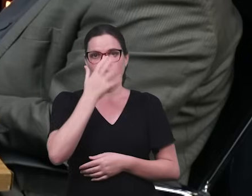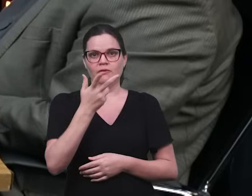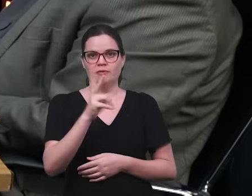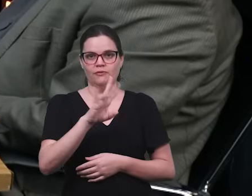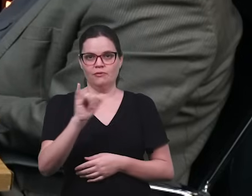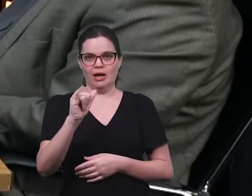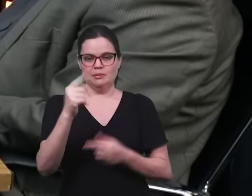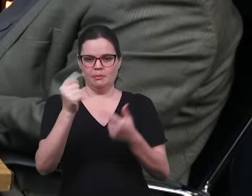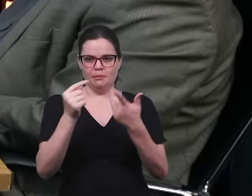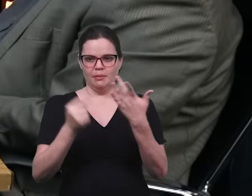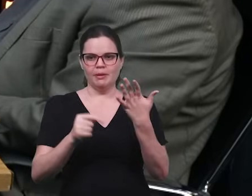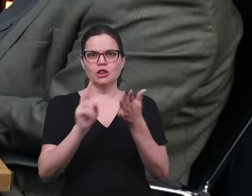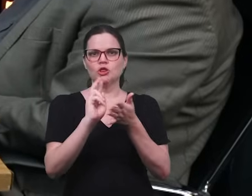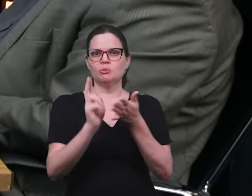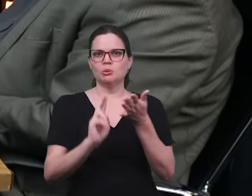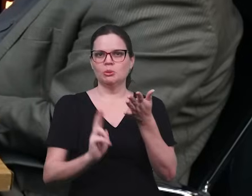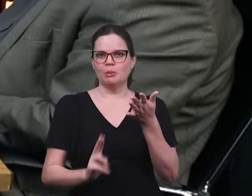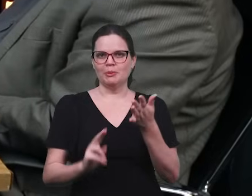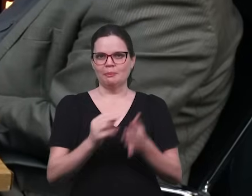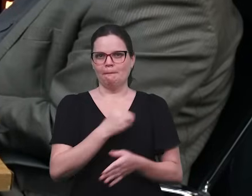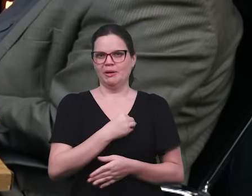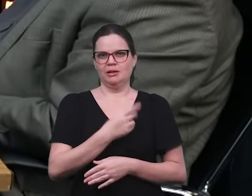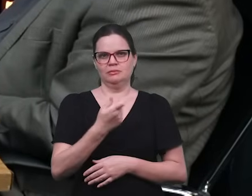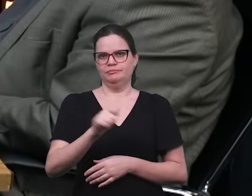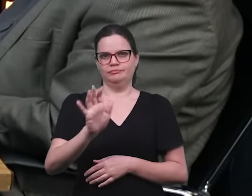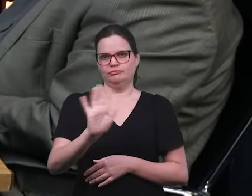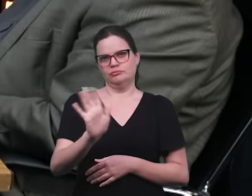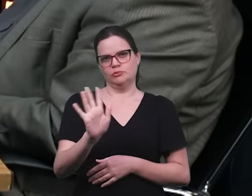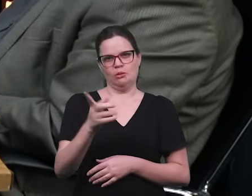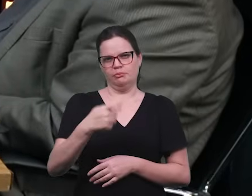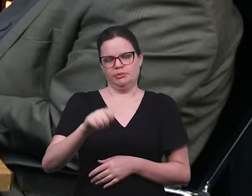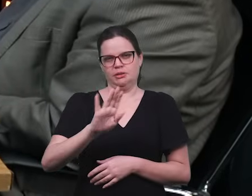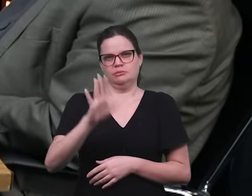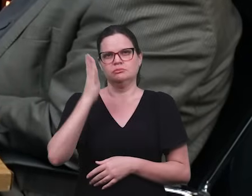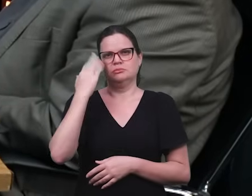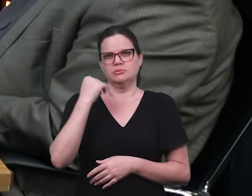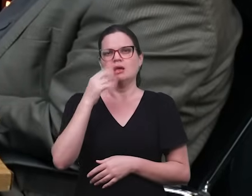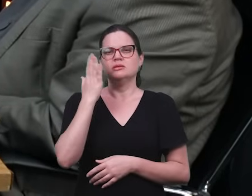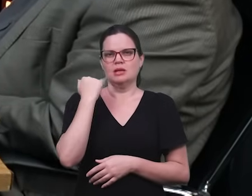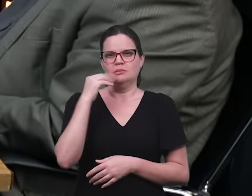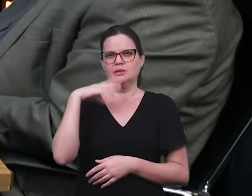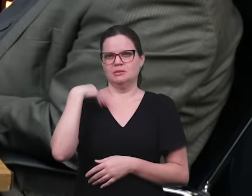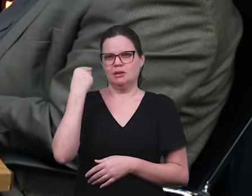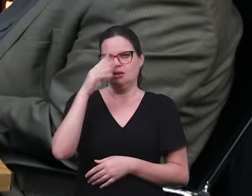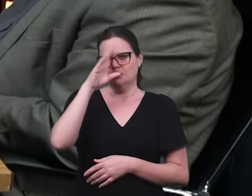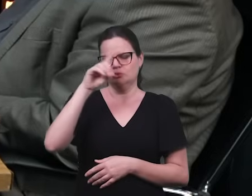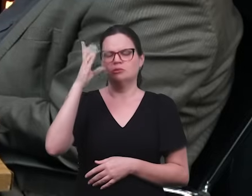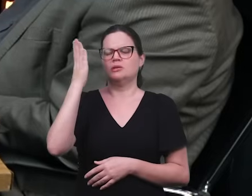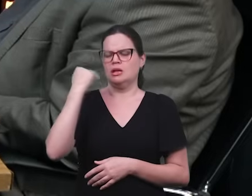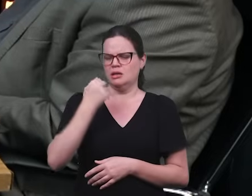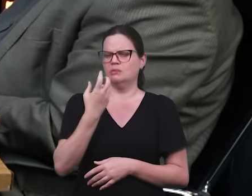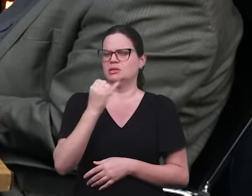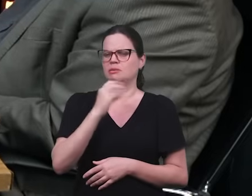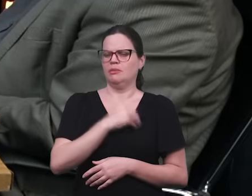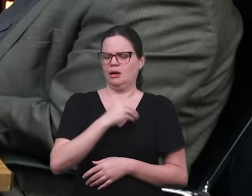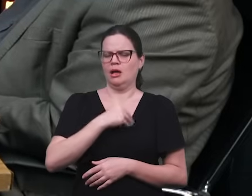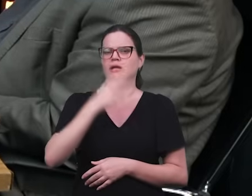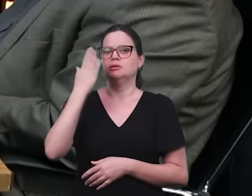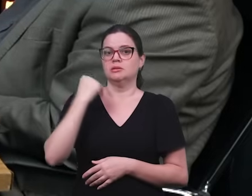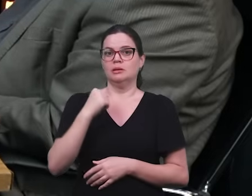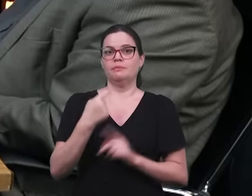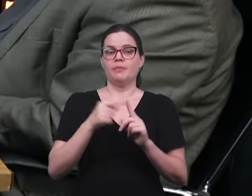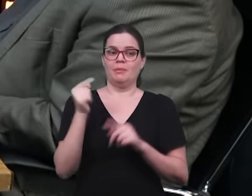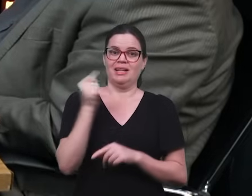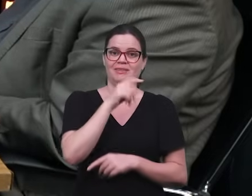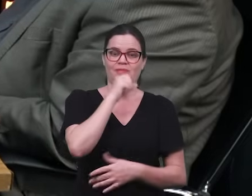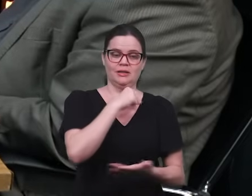nomear os pecados porque não precisa. Uhum. Todo mundo tem a sua experiência com Deus. Lá o Senhor fez